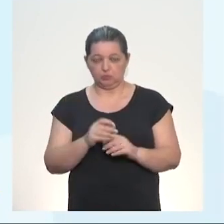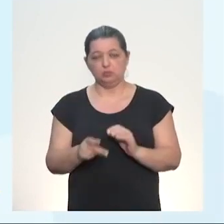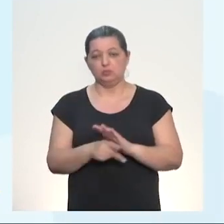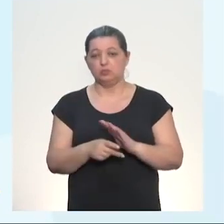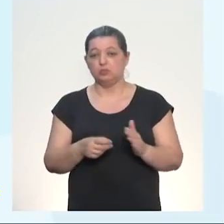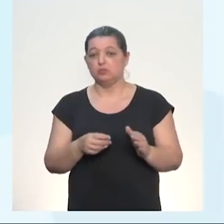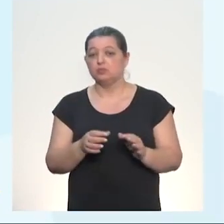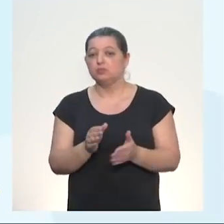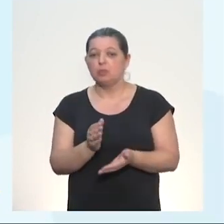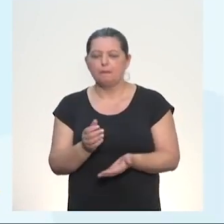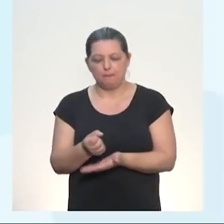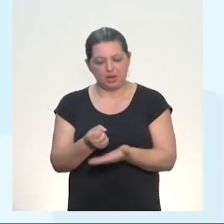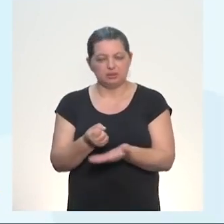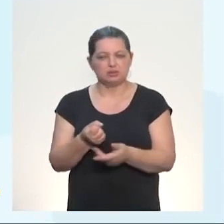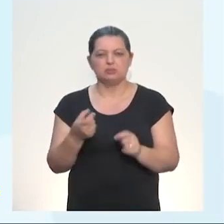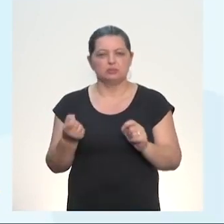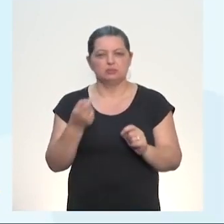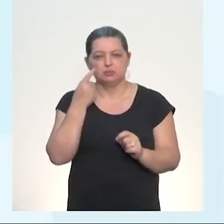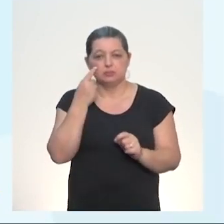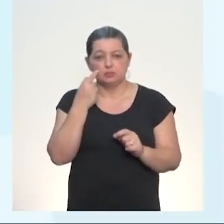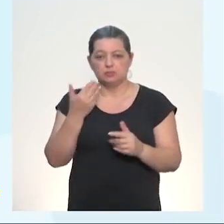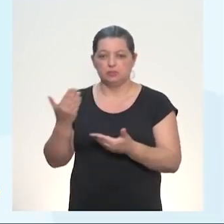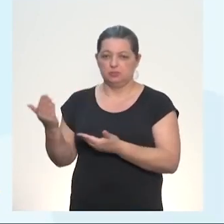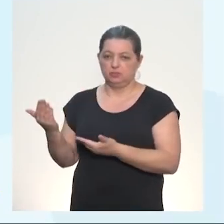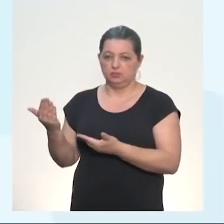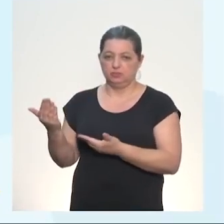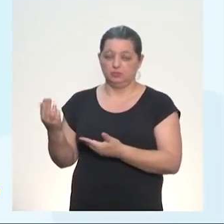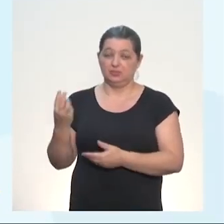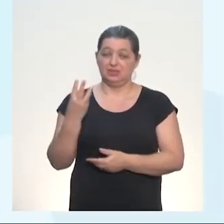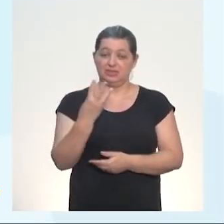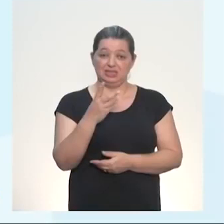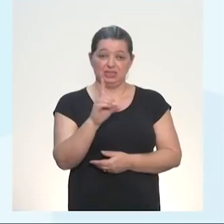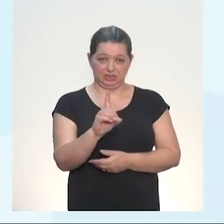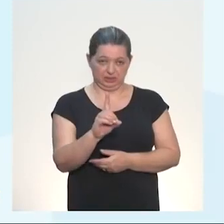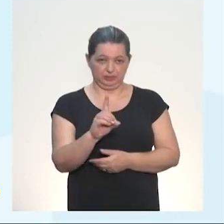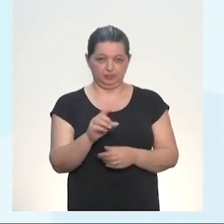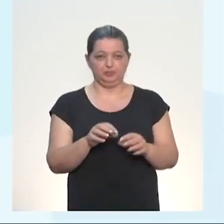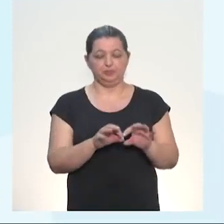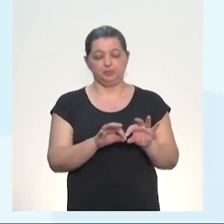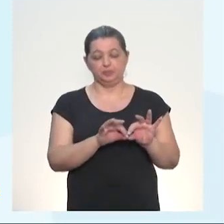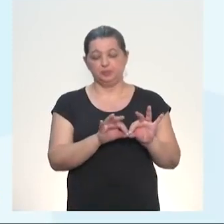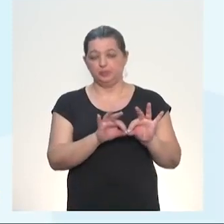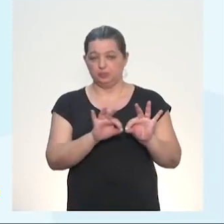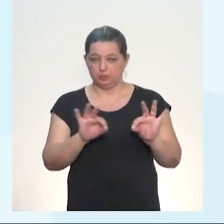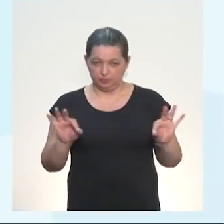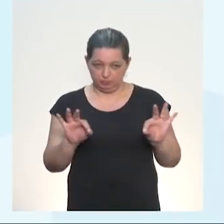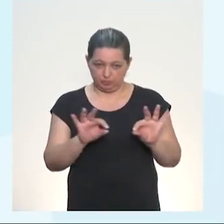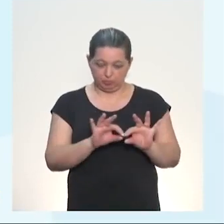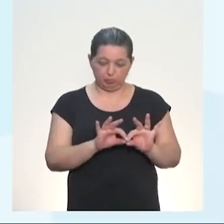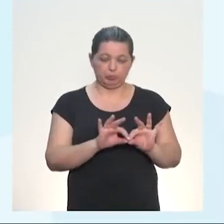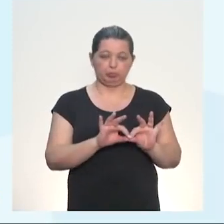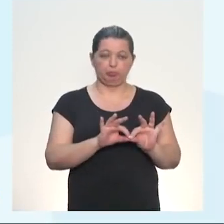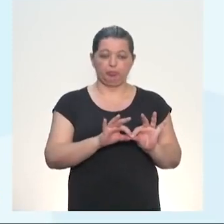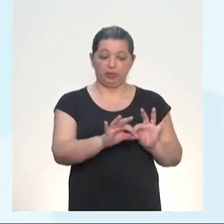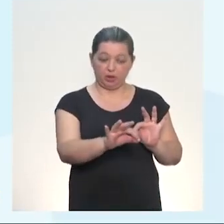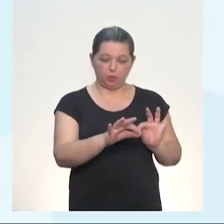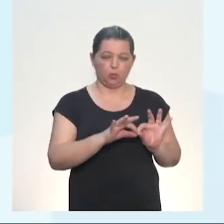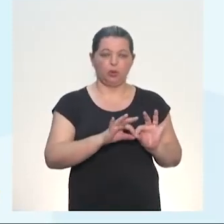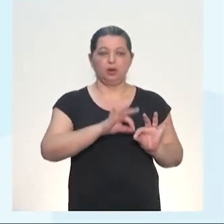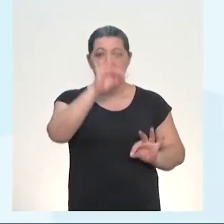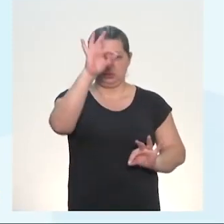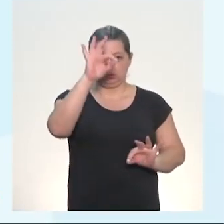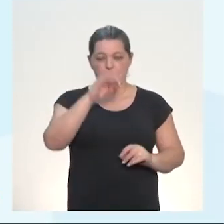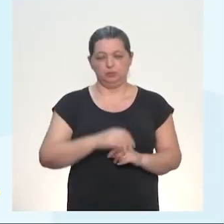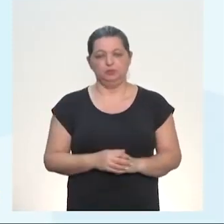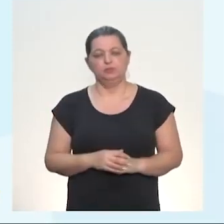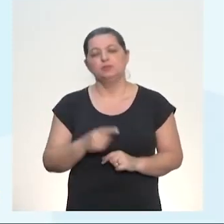para as nossas duas figuras que tem aí, a gente tem as 3 dimensões, comprimento, largura e altura. Então, quando a gente tem as 3 dimensões, a